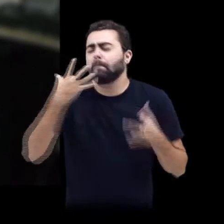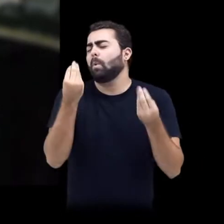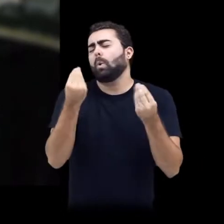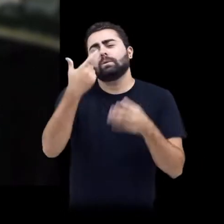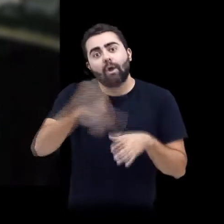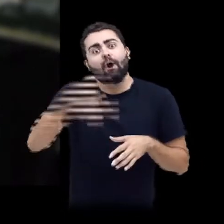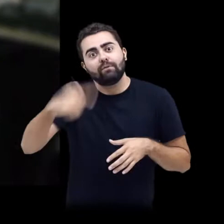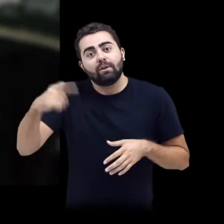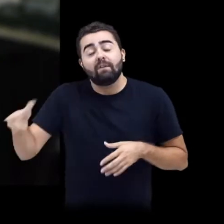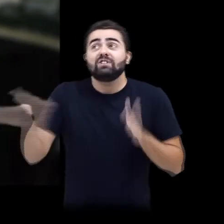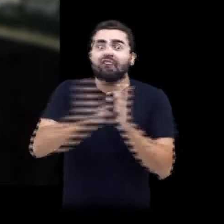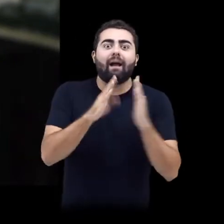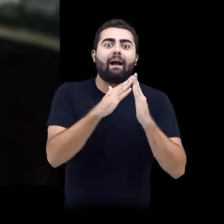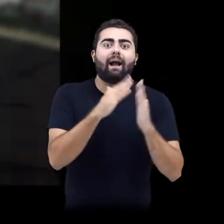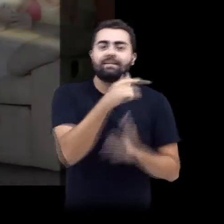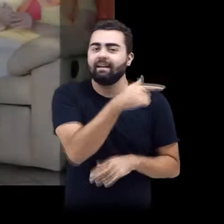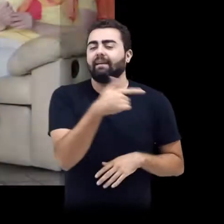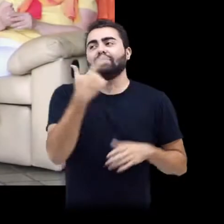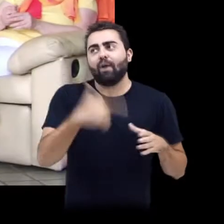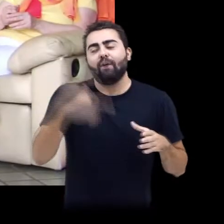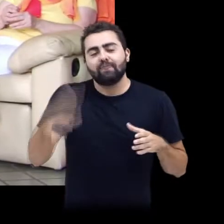coisa que quem chegava lá em casa ouvia.